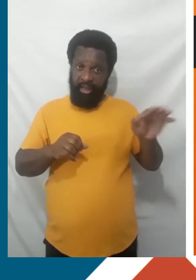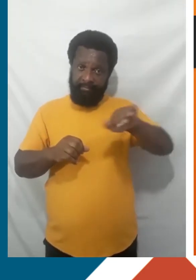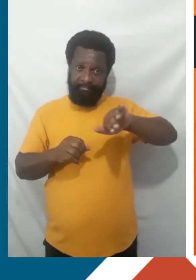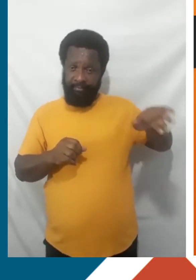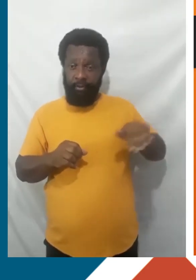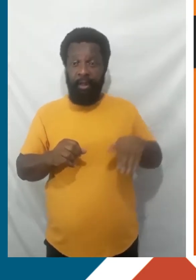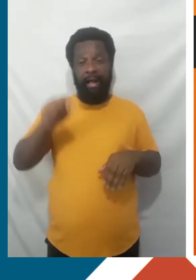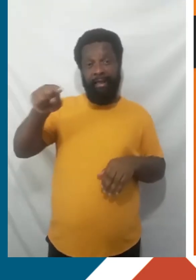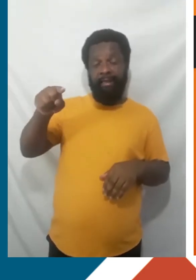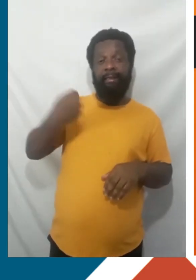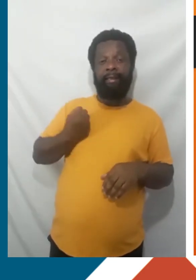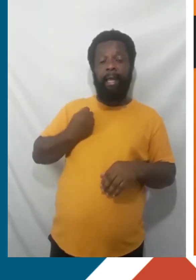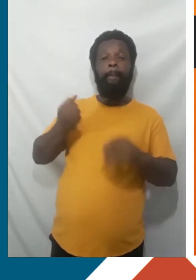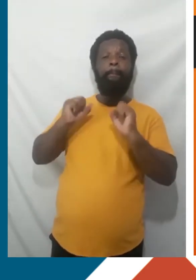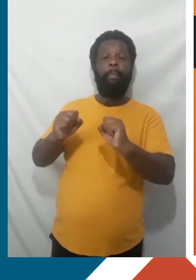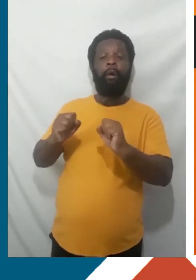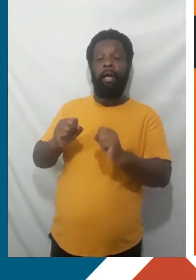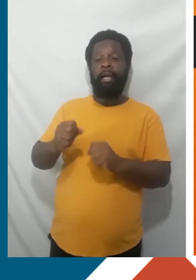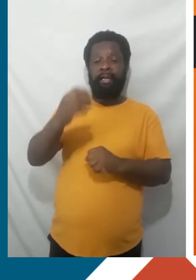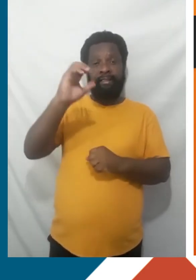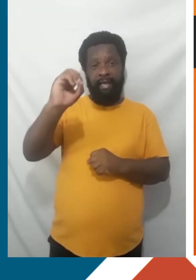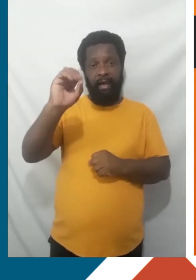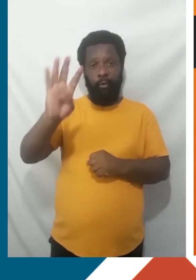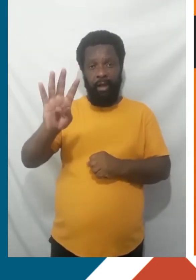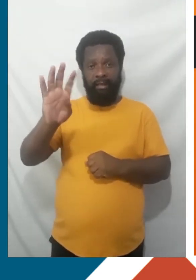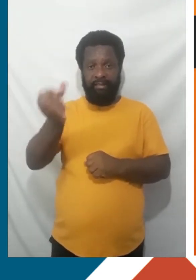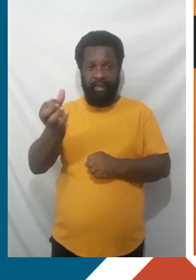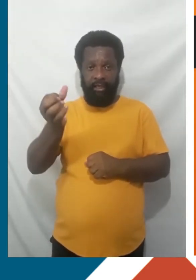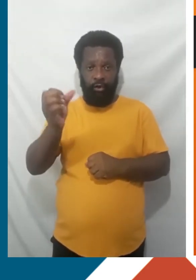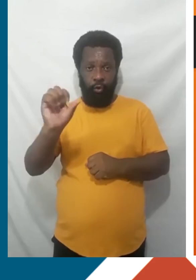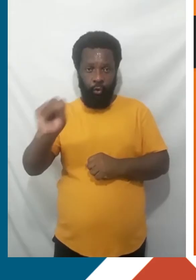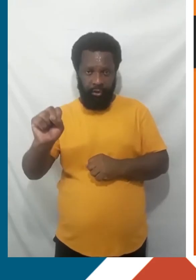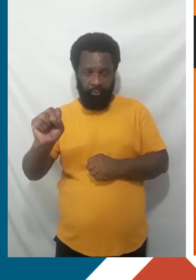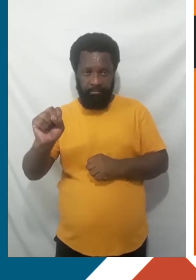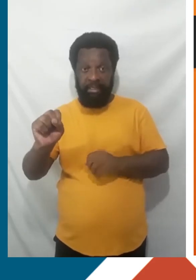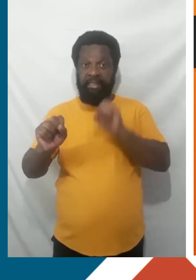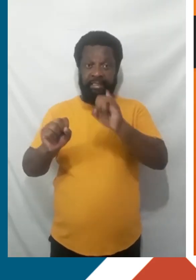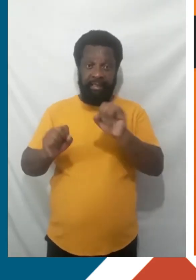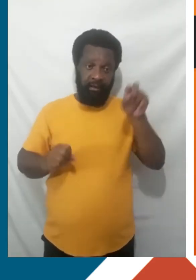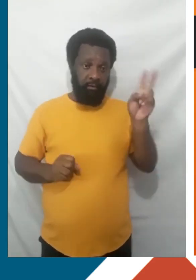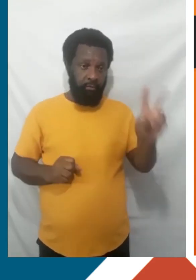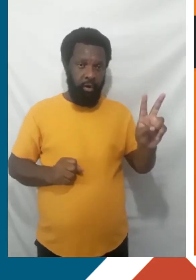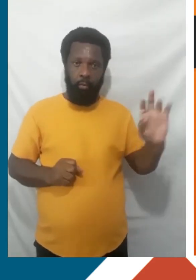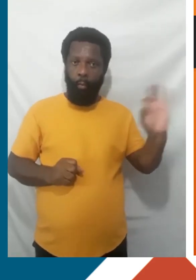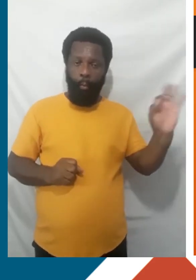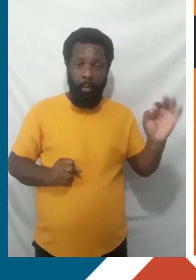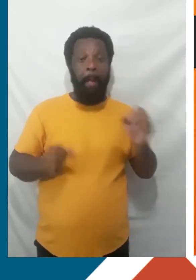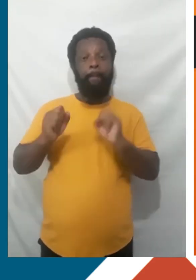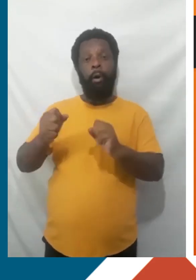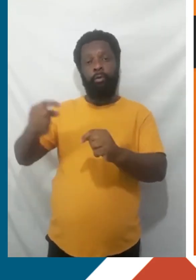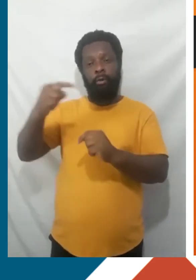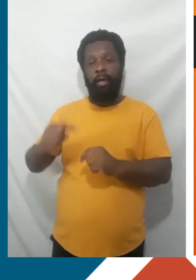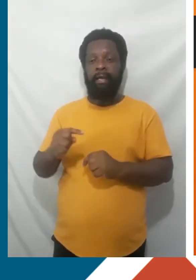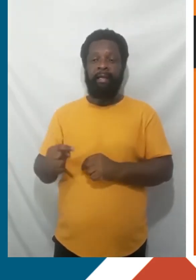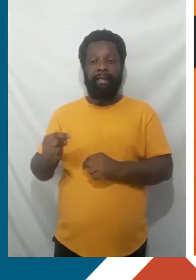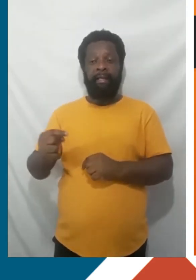primeiro dígito, vamos ter as opções 0, 4, 6 ou 8. Se não escolhi o 2, aí ele